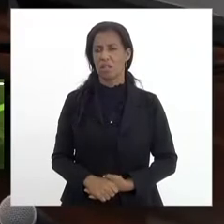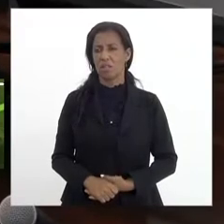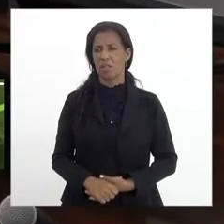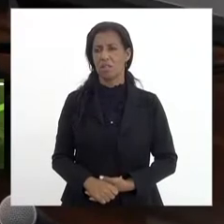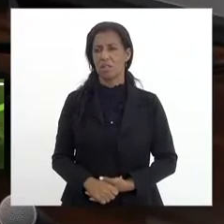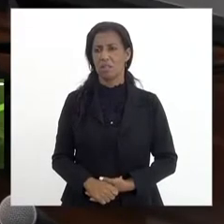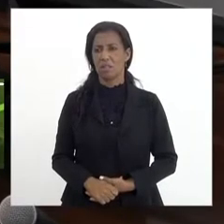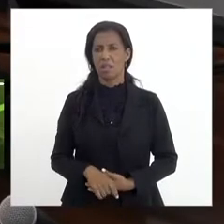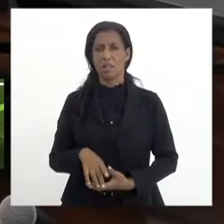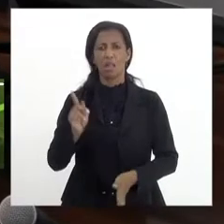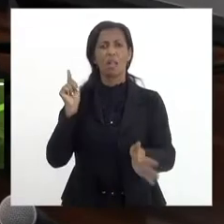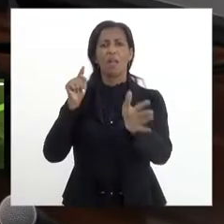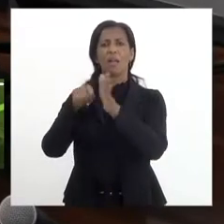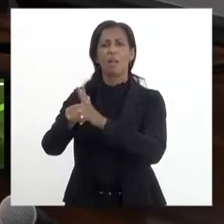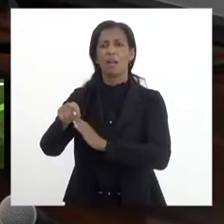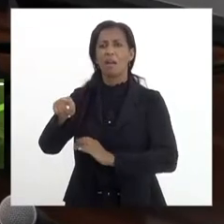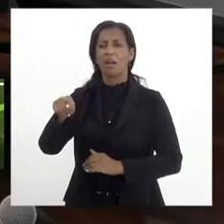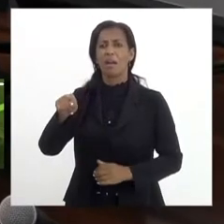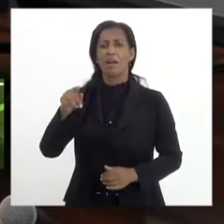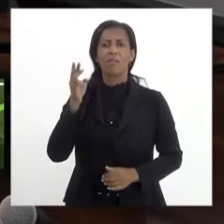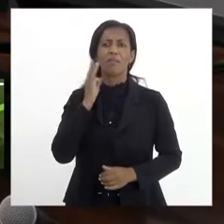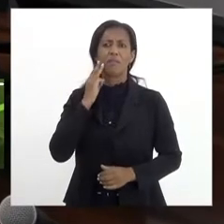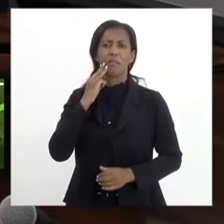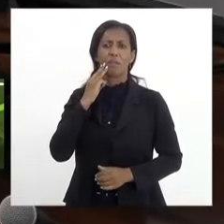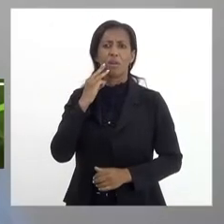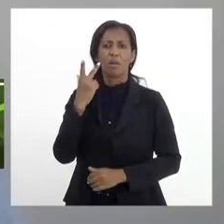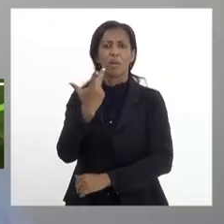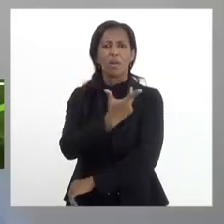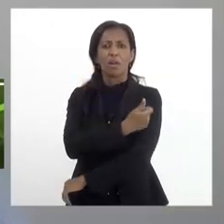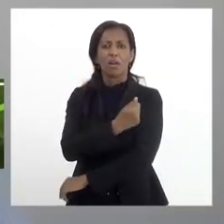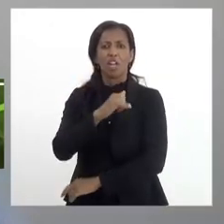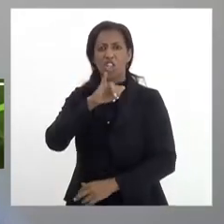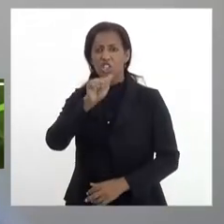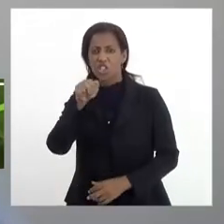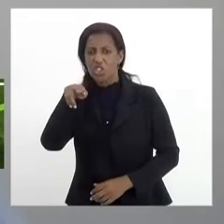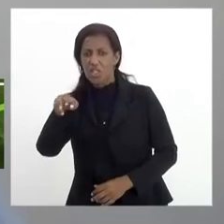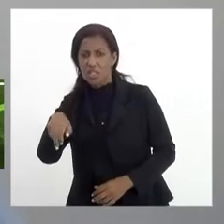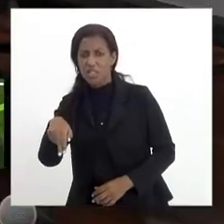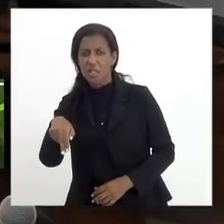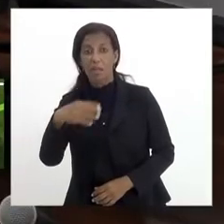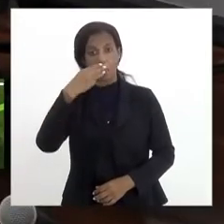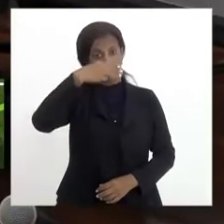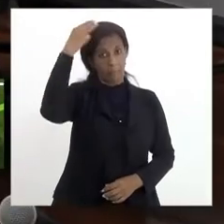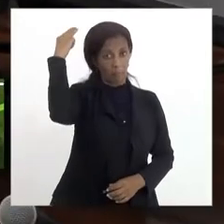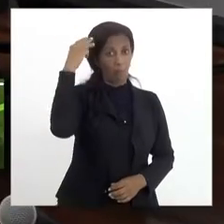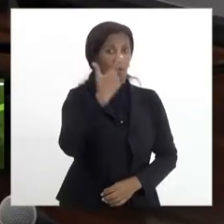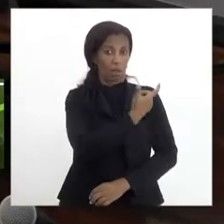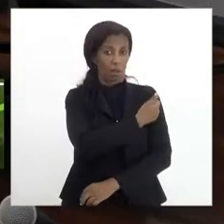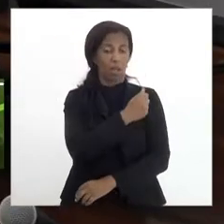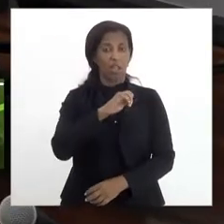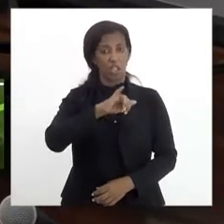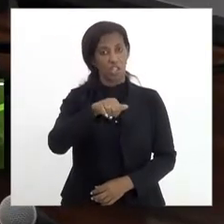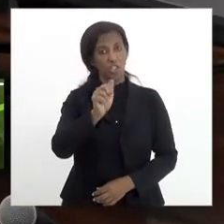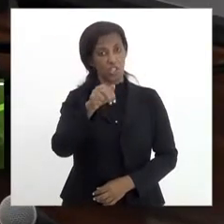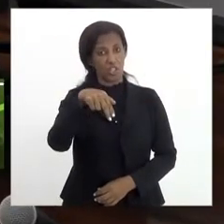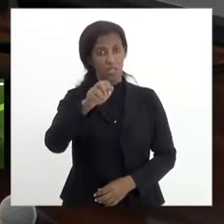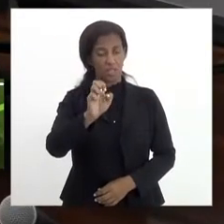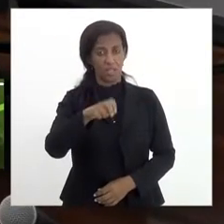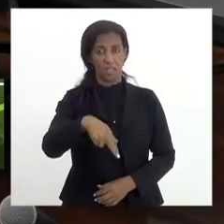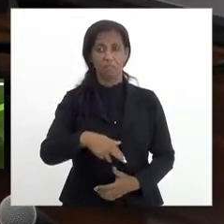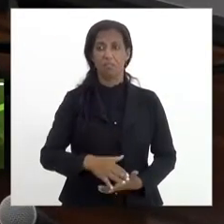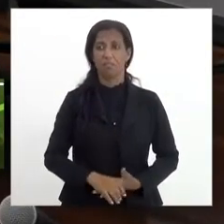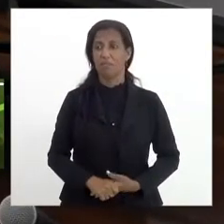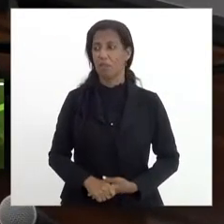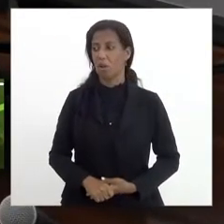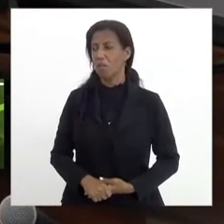Você tomou a Janssen, Valdec? Não, eu tomei Pfizer. Eu tomei a Janssen. É uma sorte danada. Cheguei